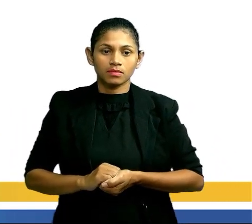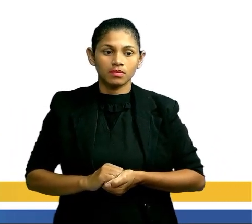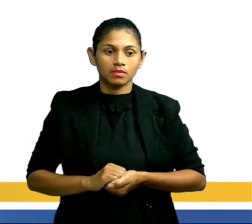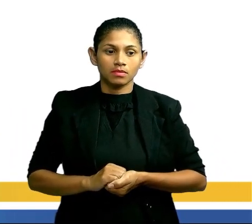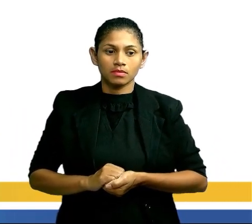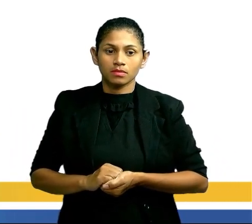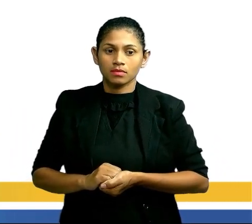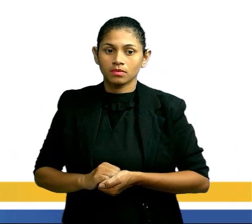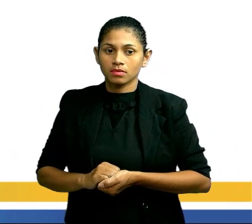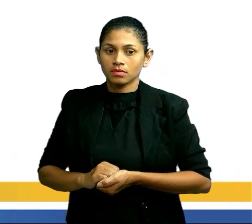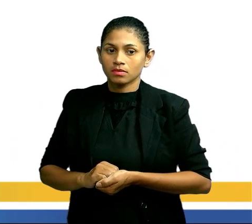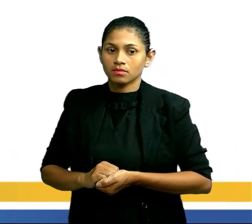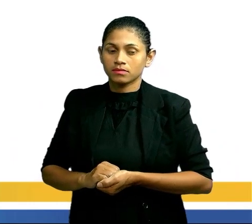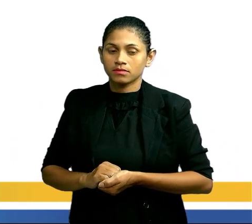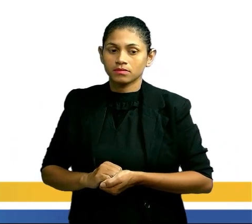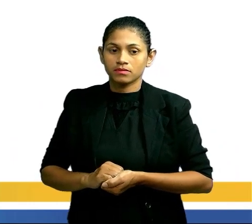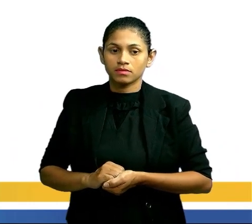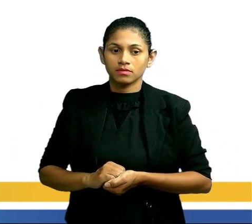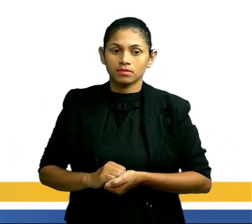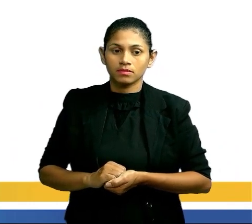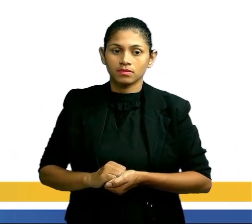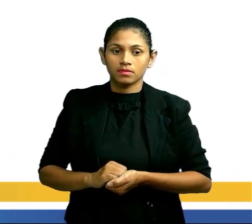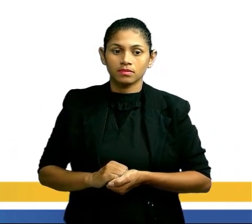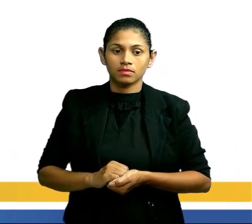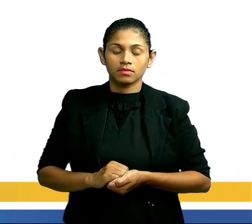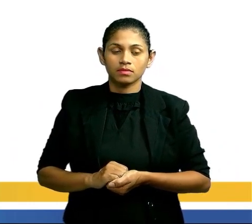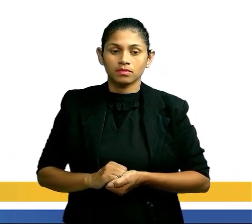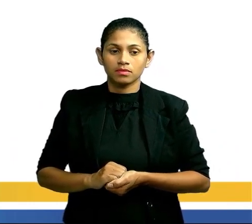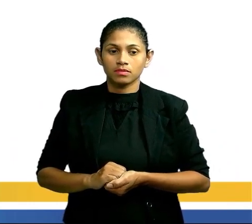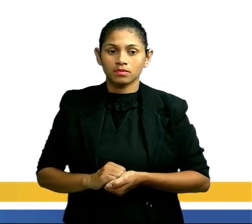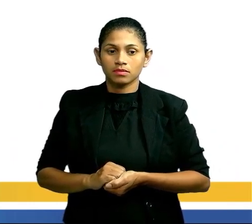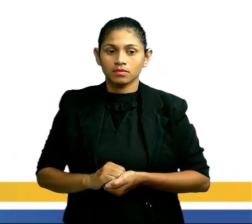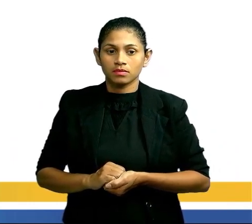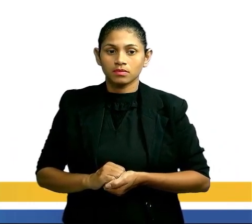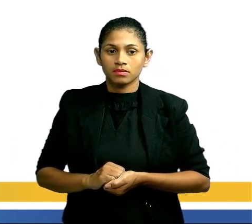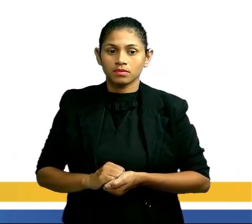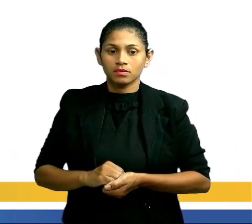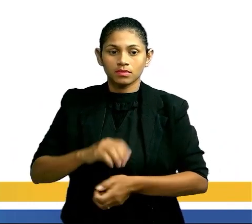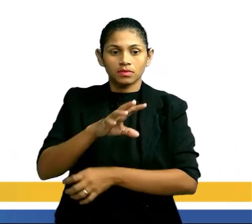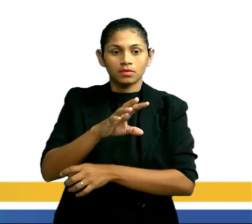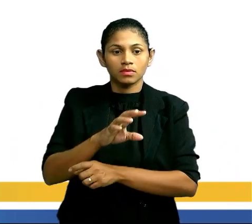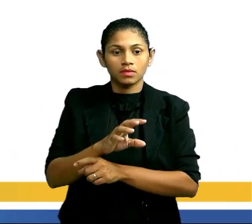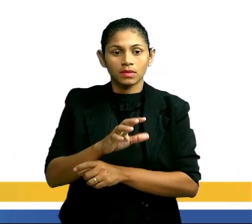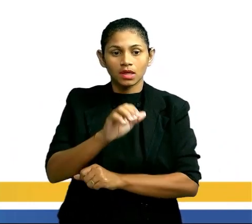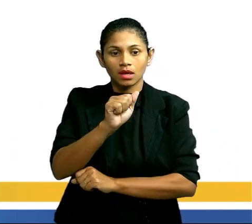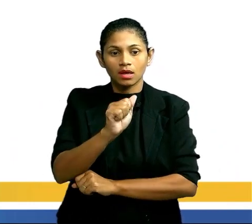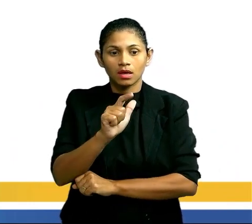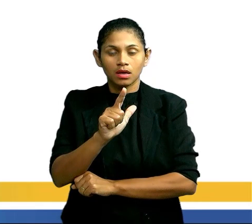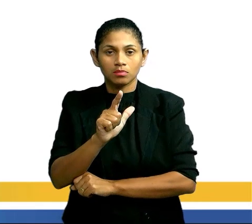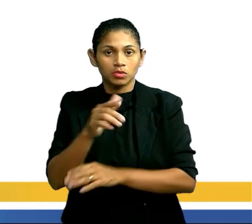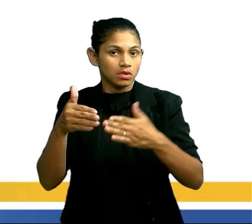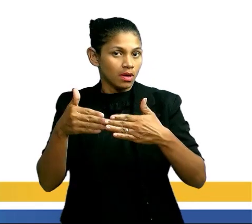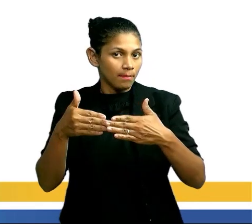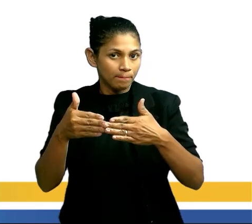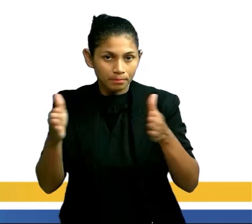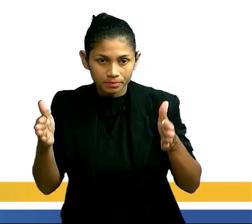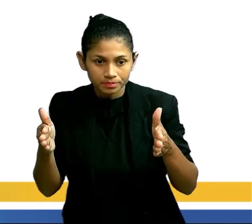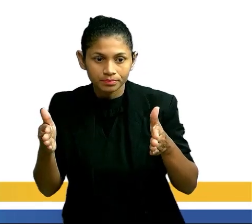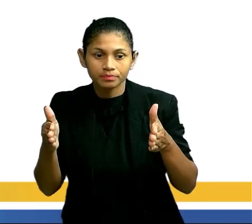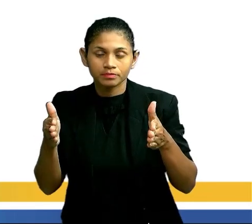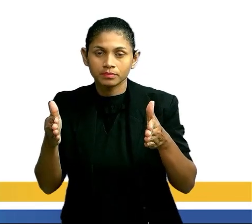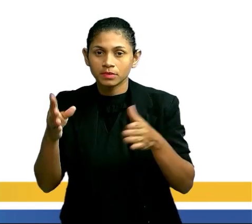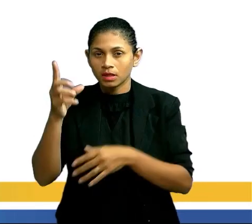preciso ter 2 carbonos do outro lado, tá? Então esse éter, ele pode ser alifático, né? Ele pode ser aberto, uma cadeia aberta, lembra